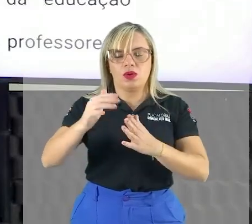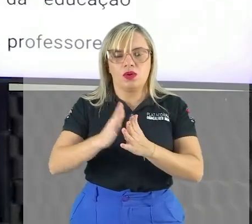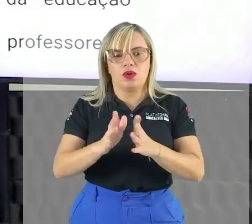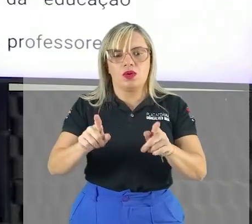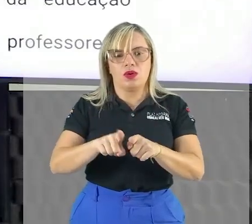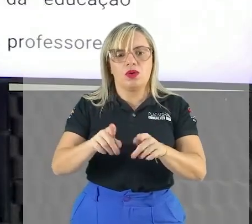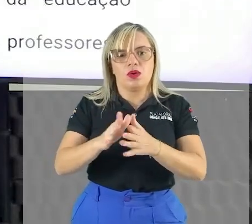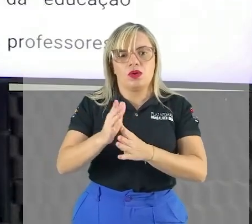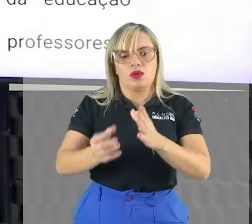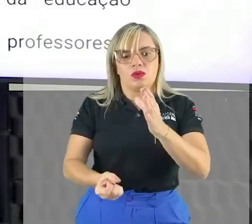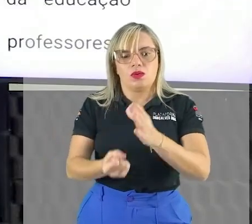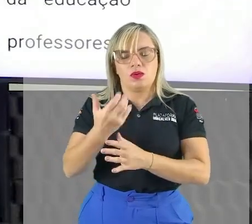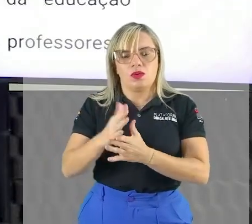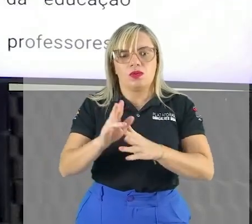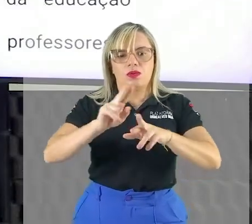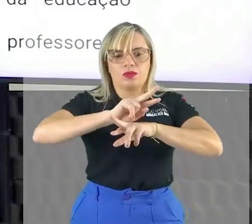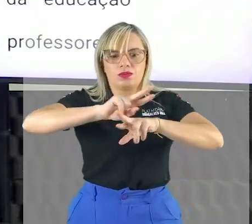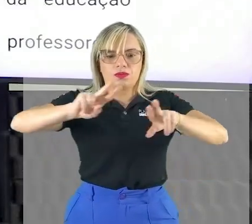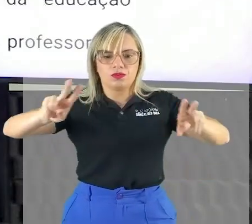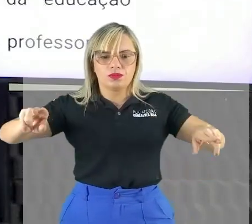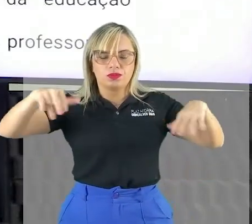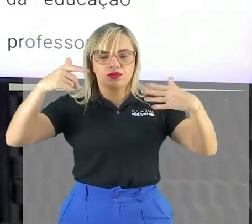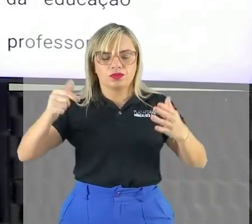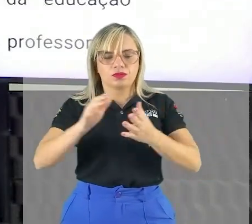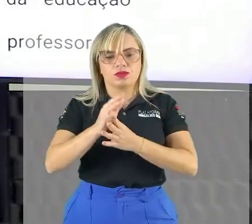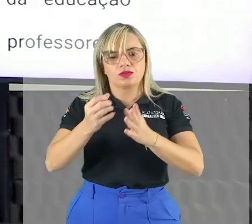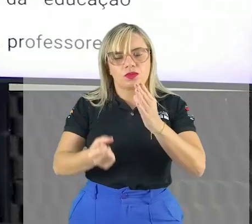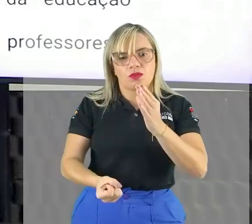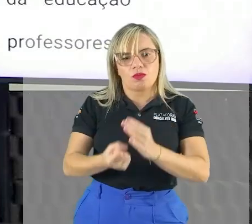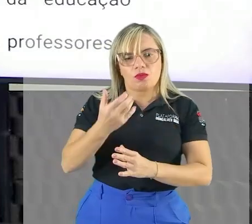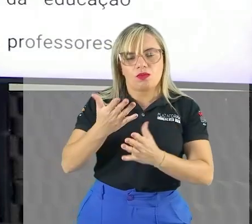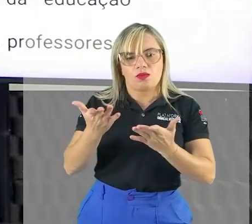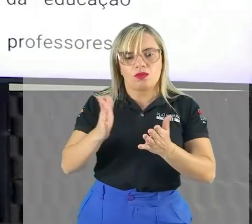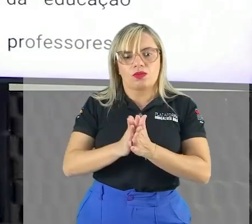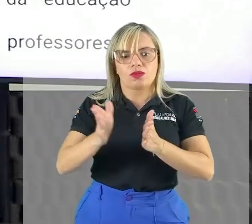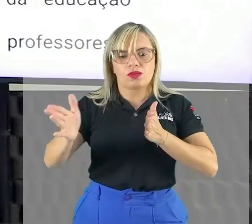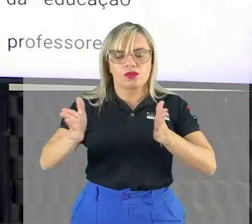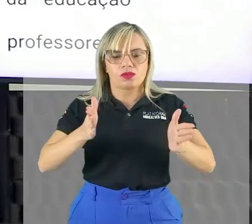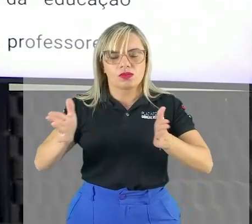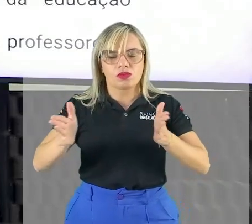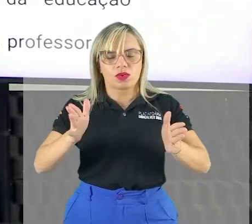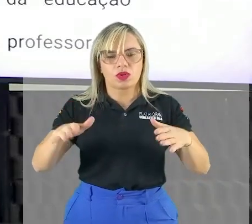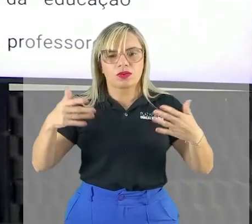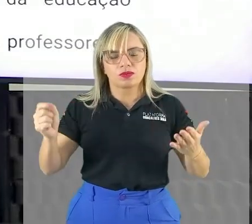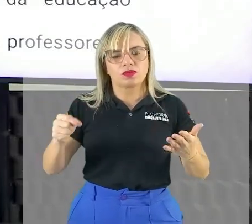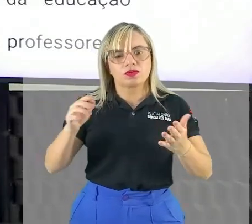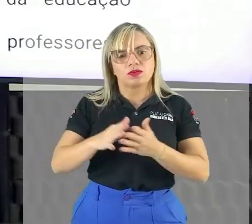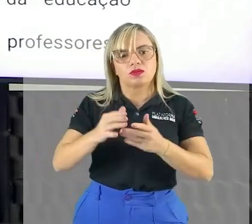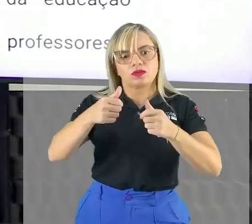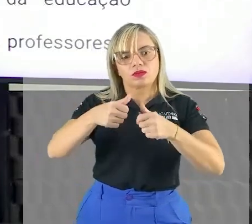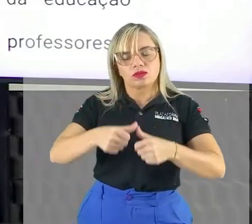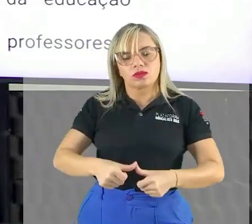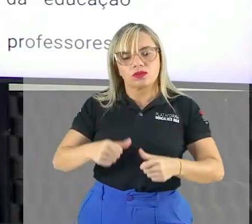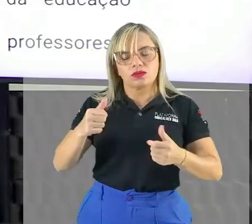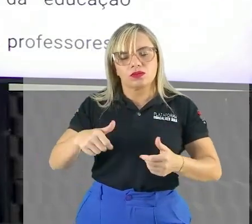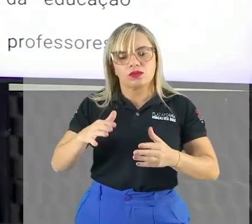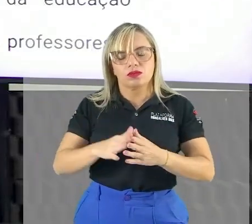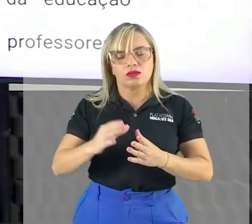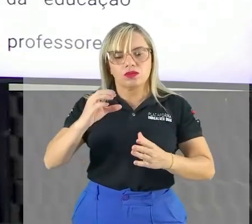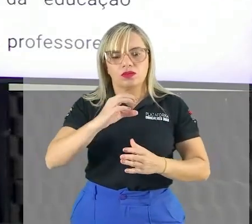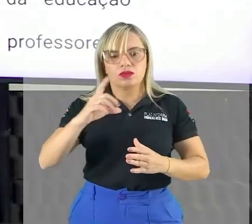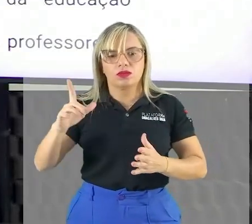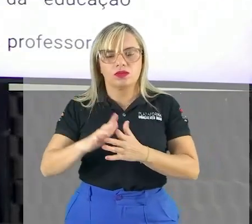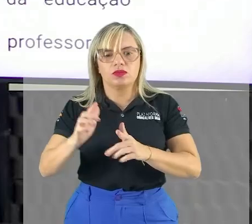essas várias profissões que irão surgir nesse universo vão estar caracterizadas em uma